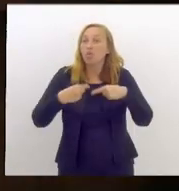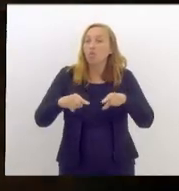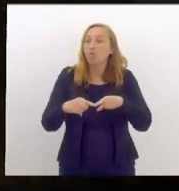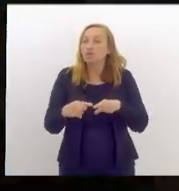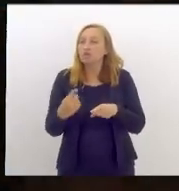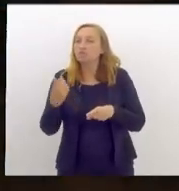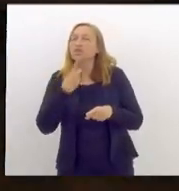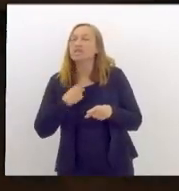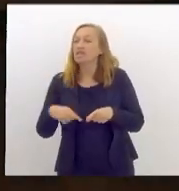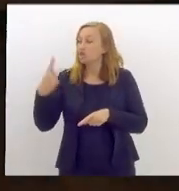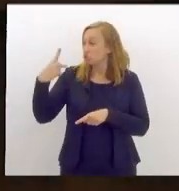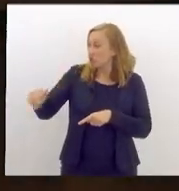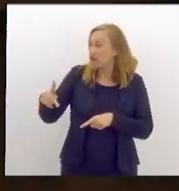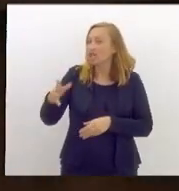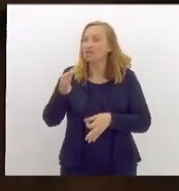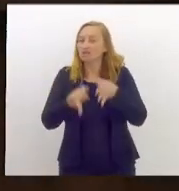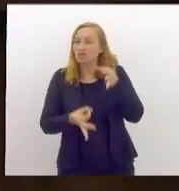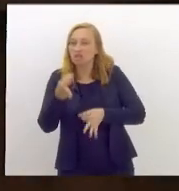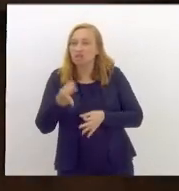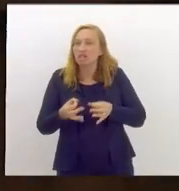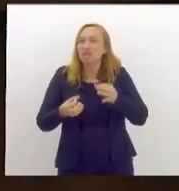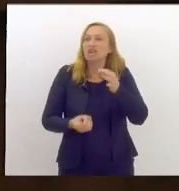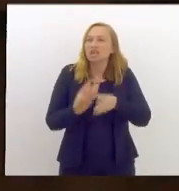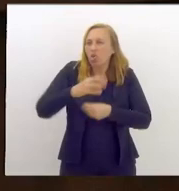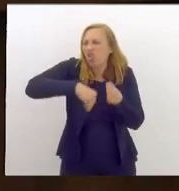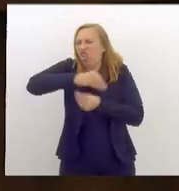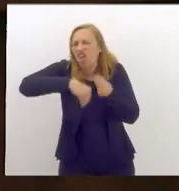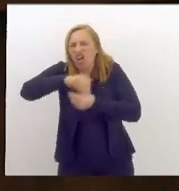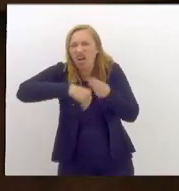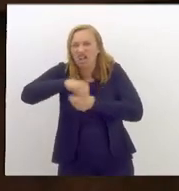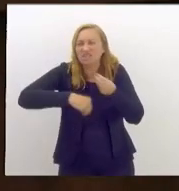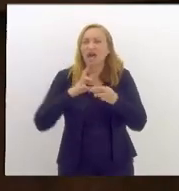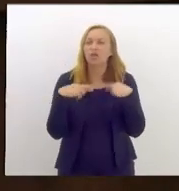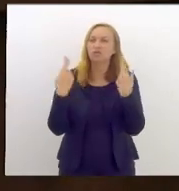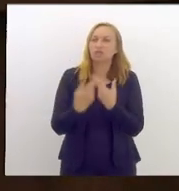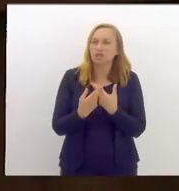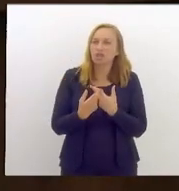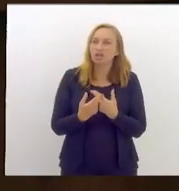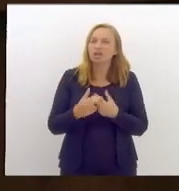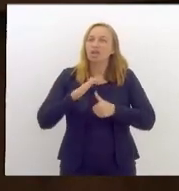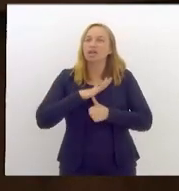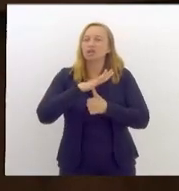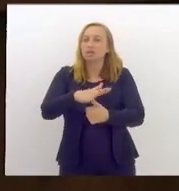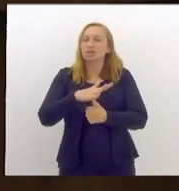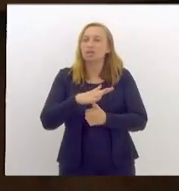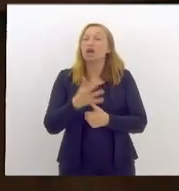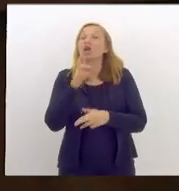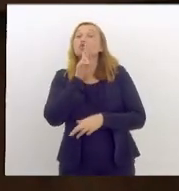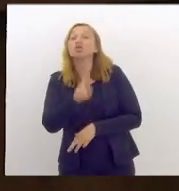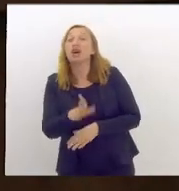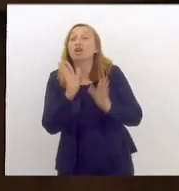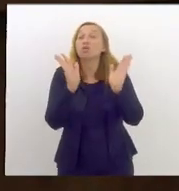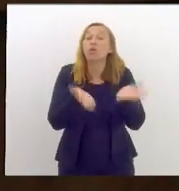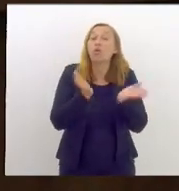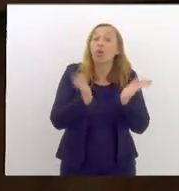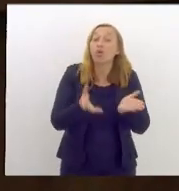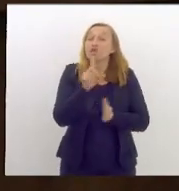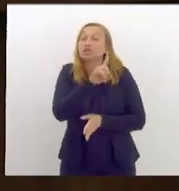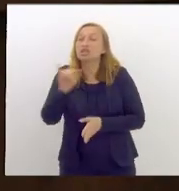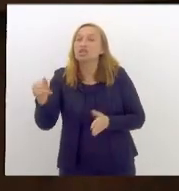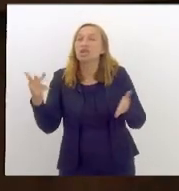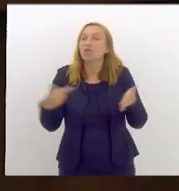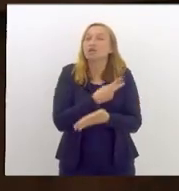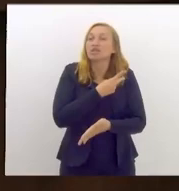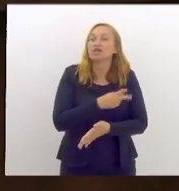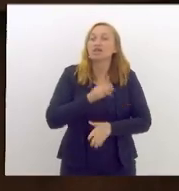vontade deles que judicializaram criaram bauburdia na reunião da Reitoria resultado hoje nessa data tá